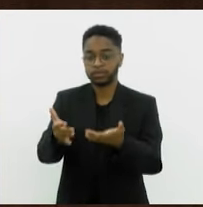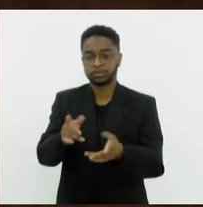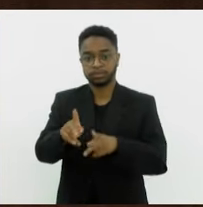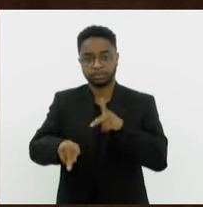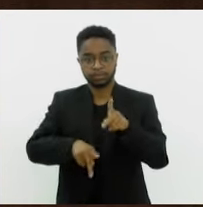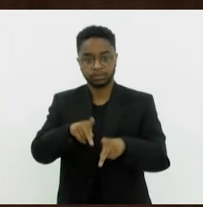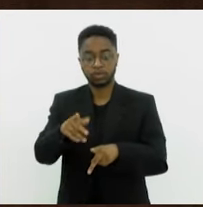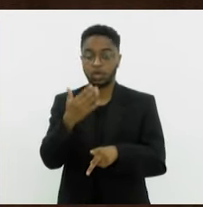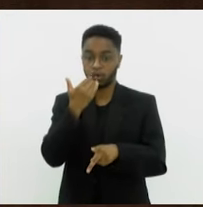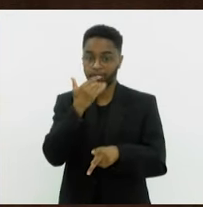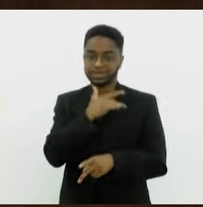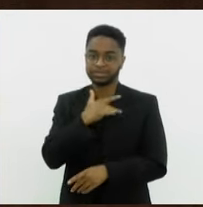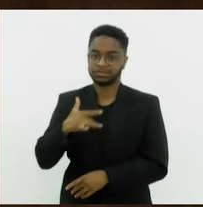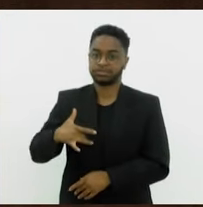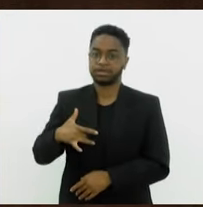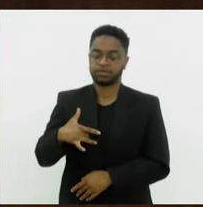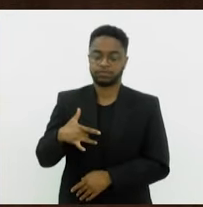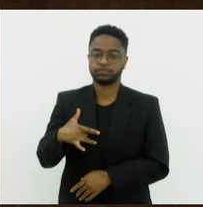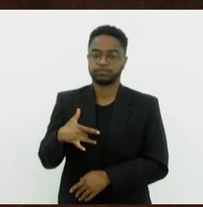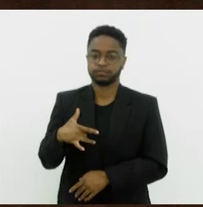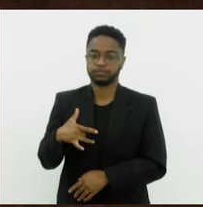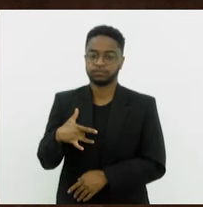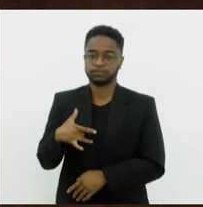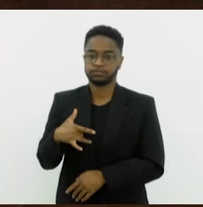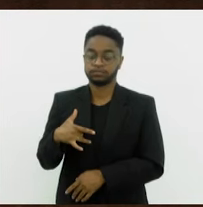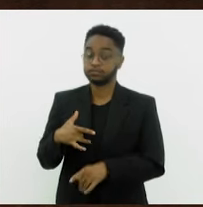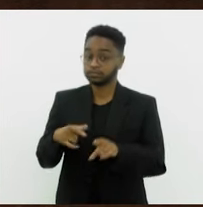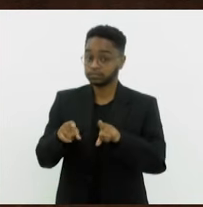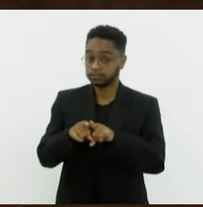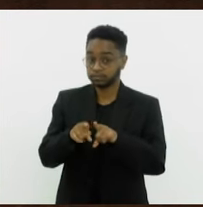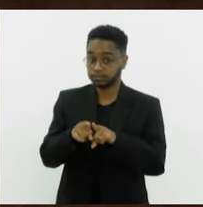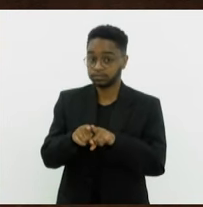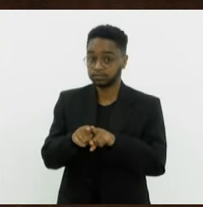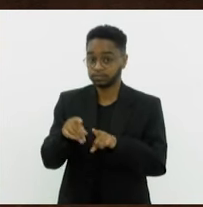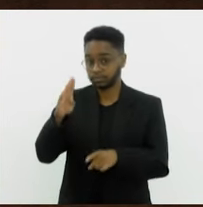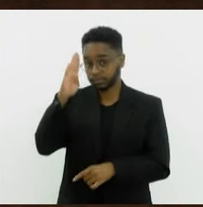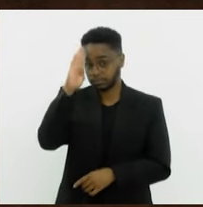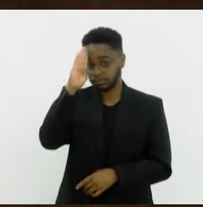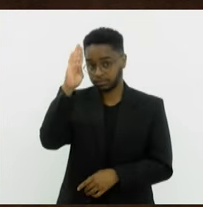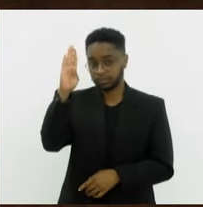mais saudável. E, além do mais, senhora presidente,